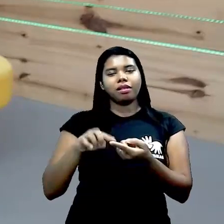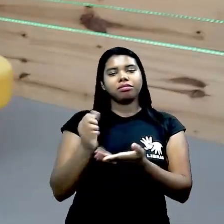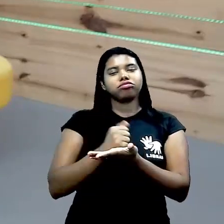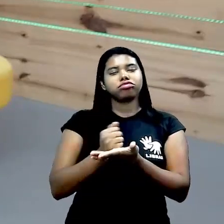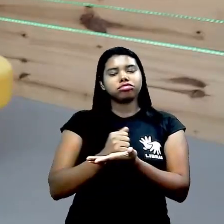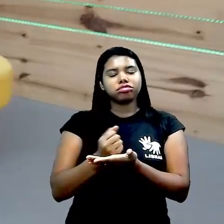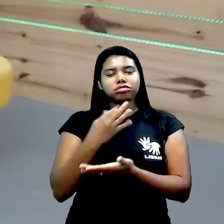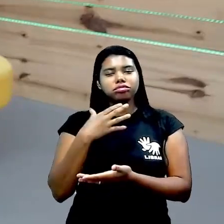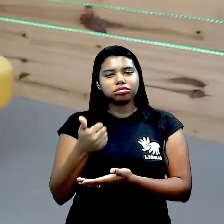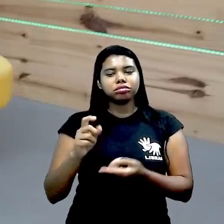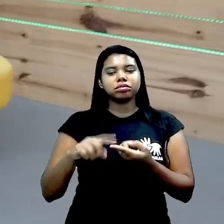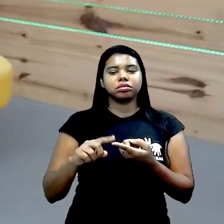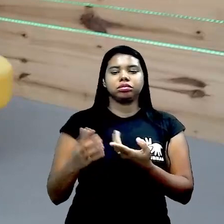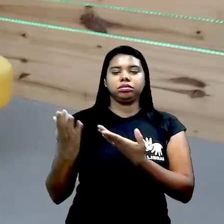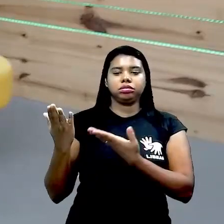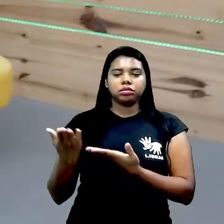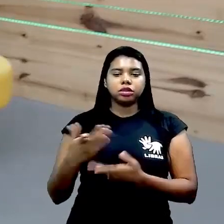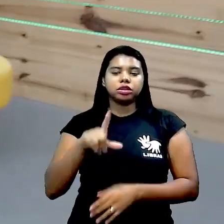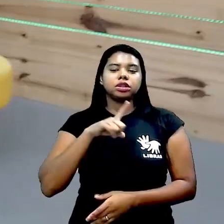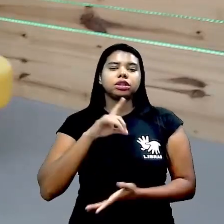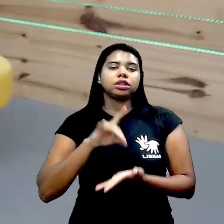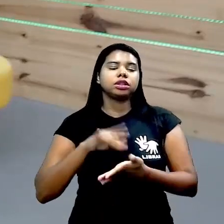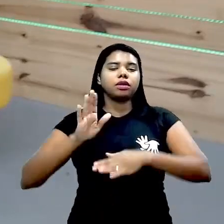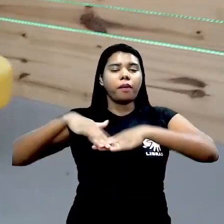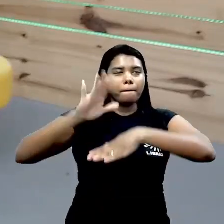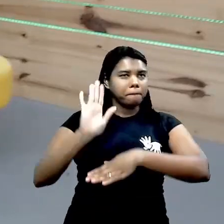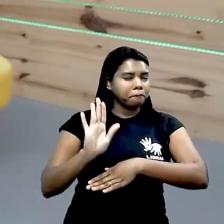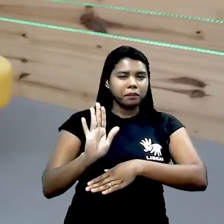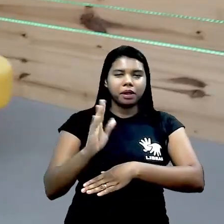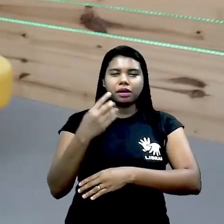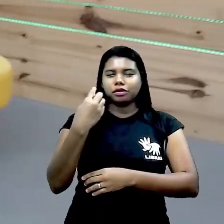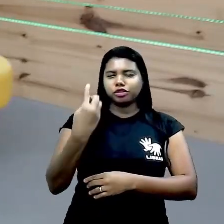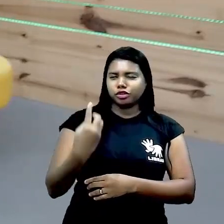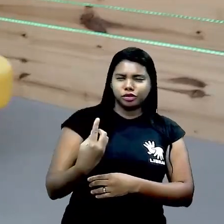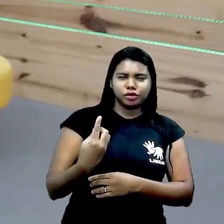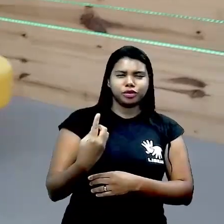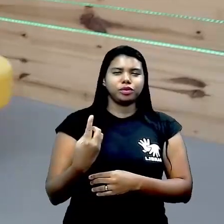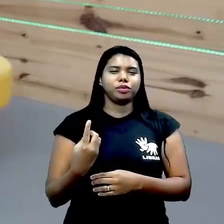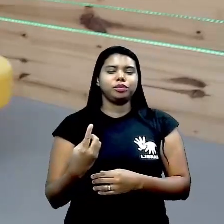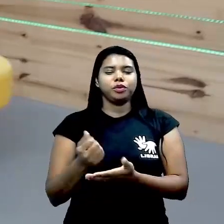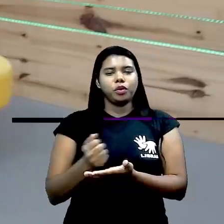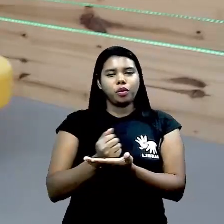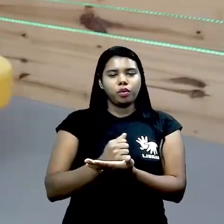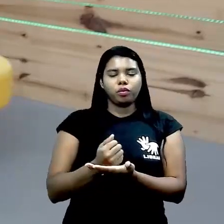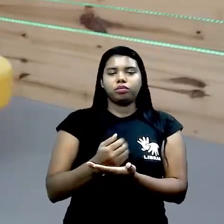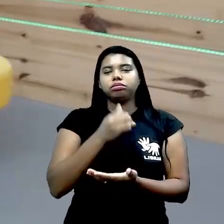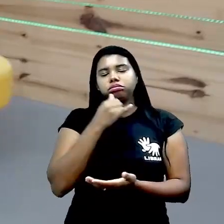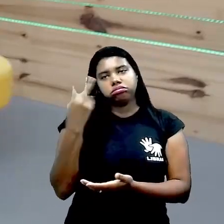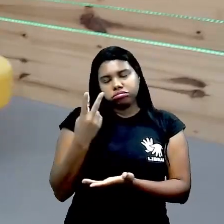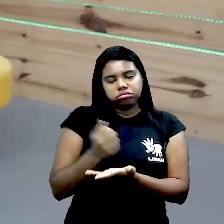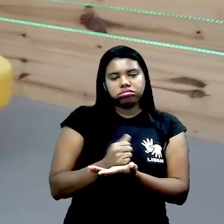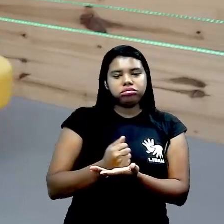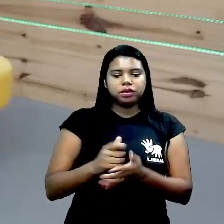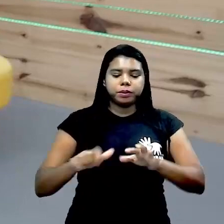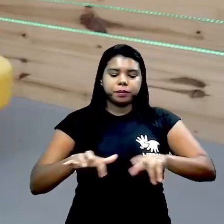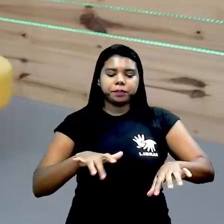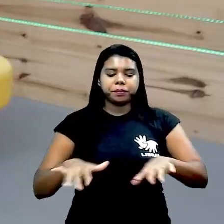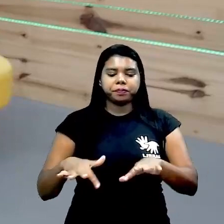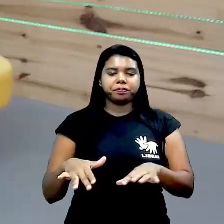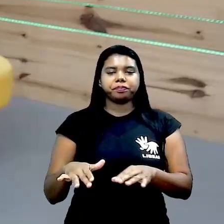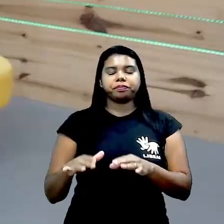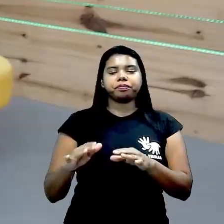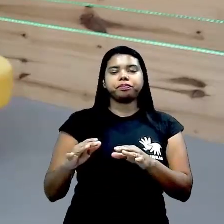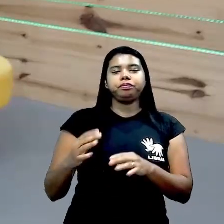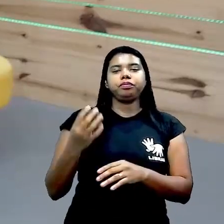em multiplayer, caso vocês tenham aí mais de um controle, né? Você pode ter um player no teclado e até 3